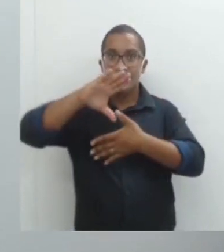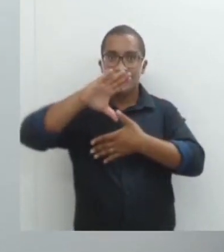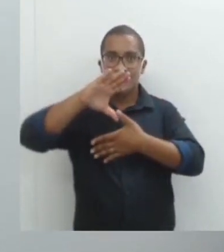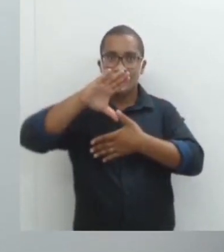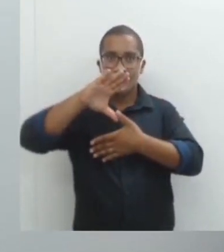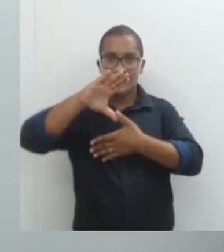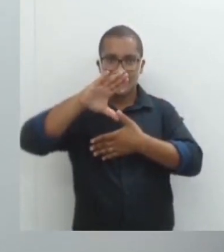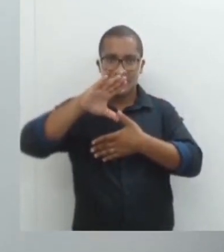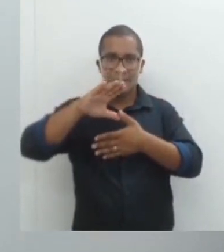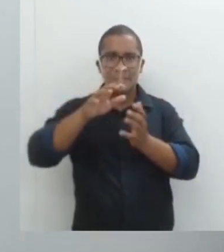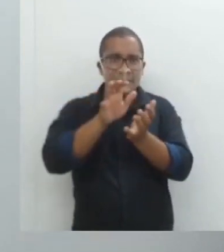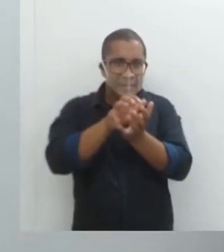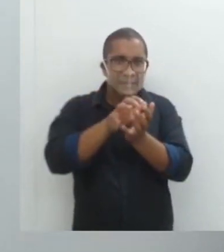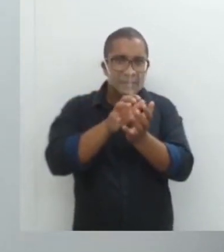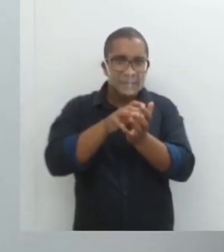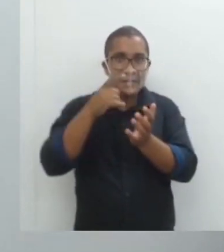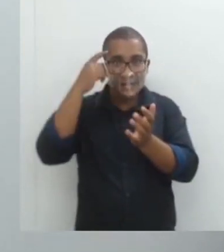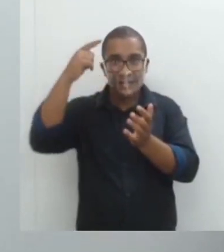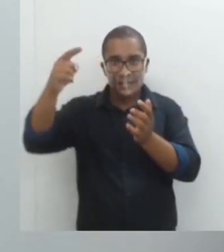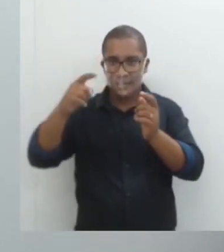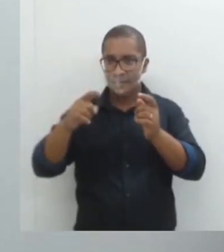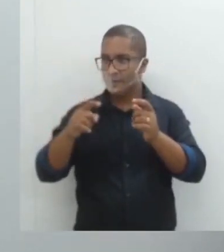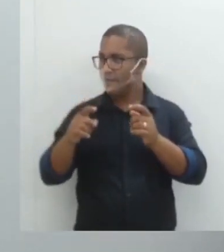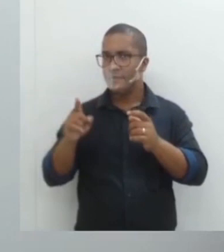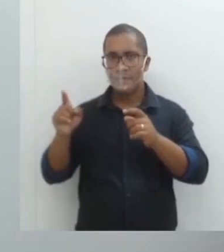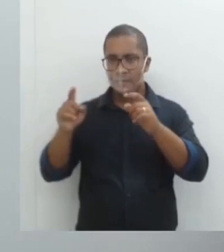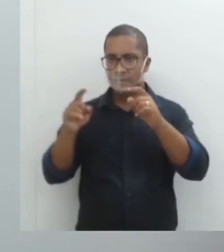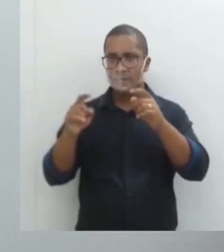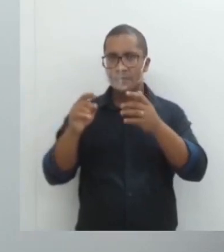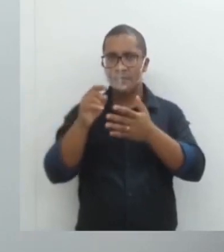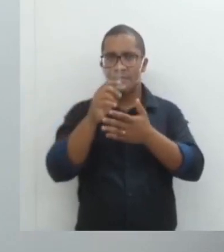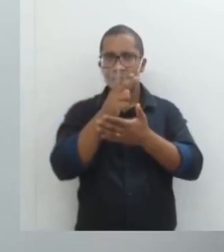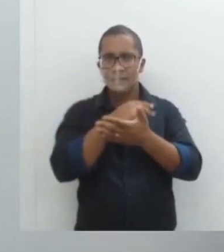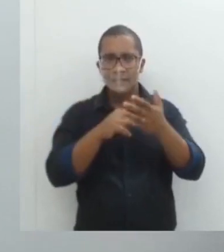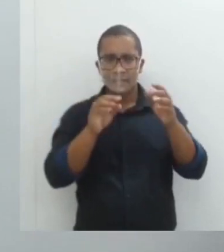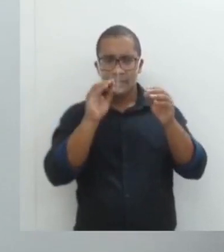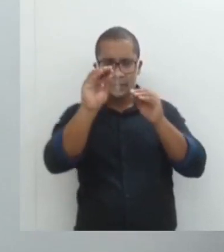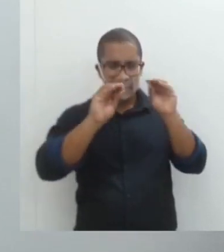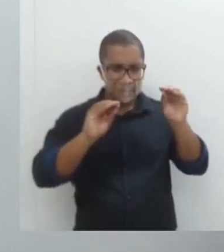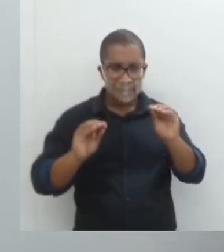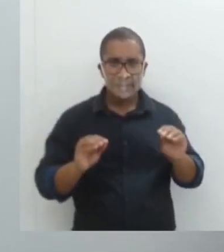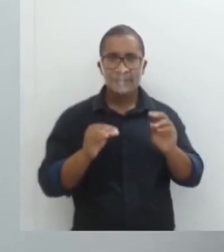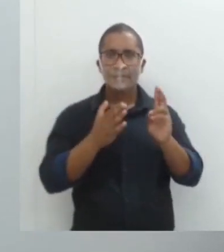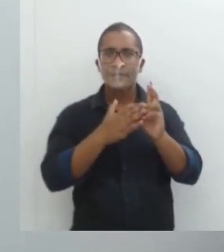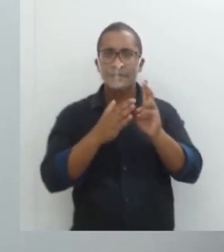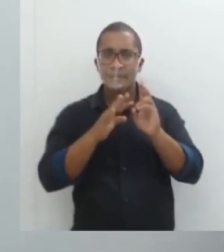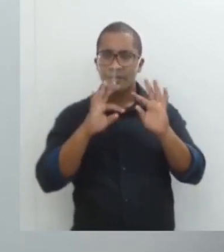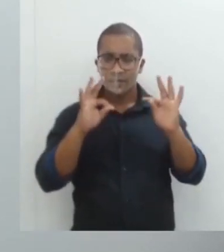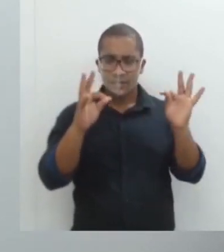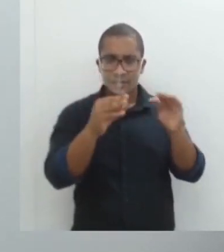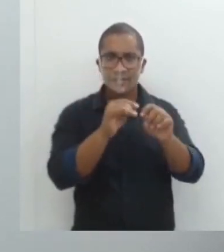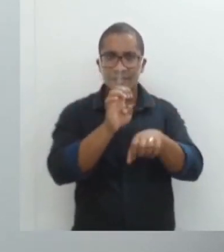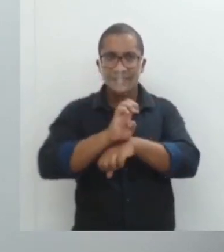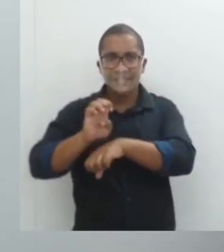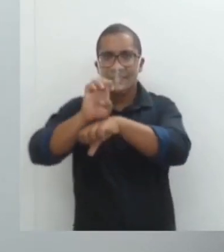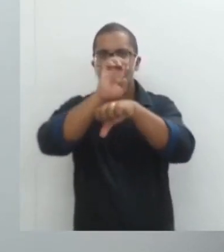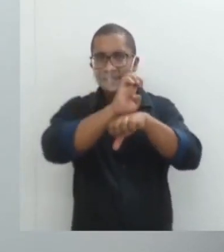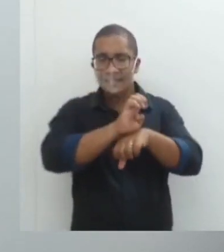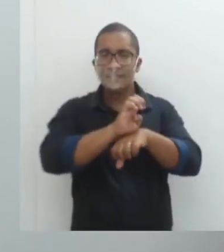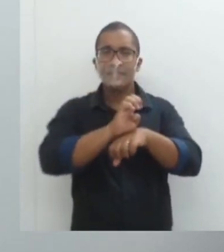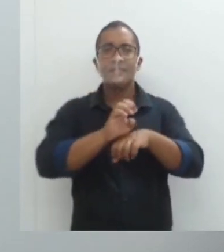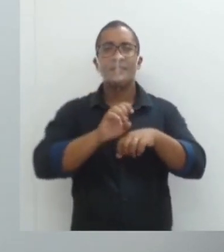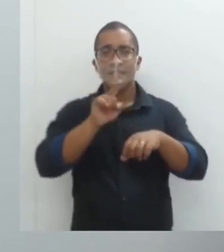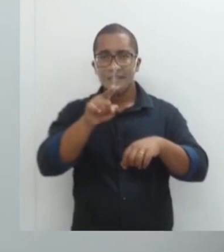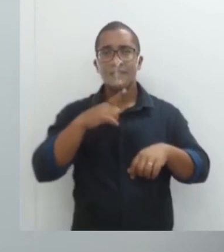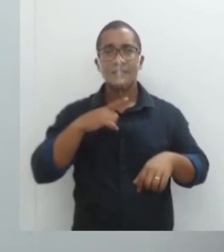está bem bonitinho nos outros slides que eu mostrava, né, no sentido que tinha os índios em todos os estados, foi lá